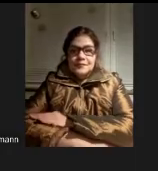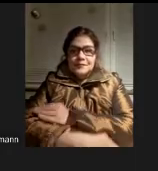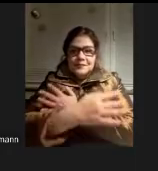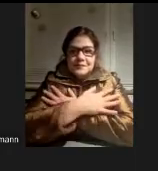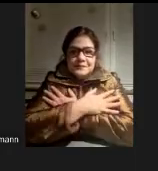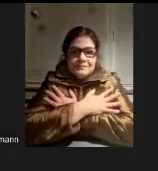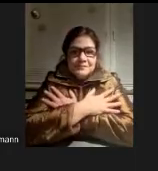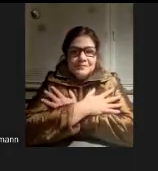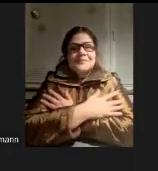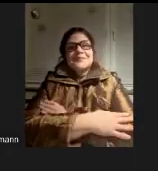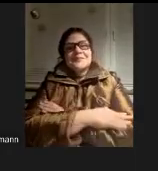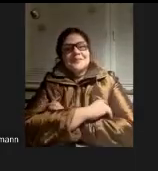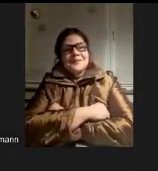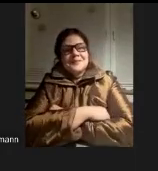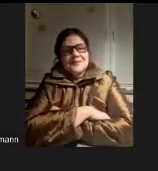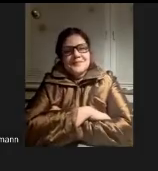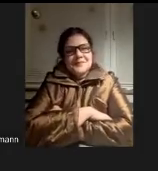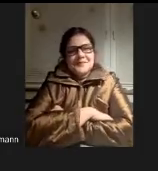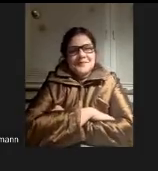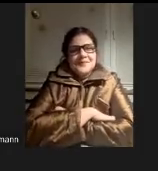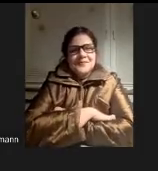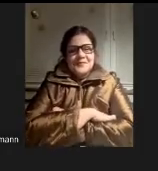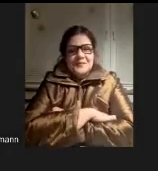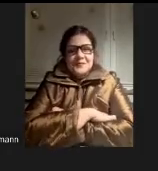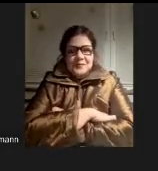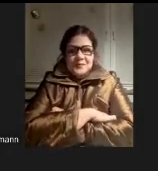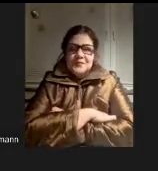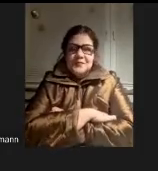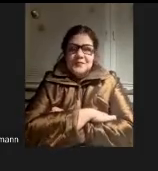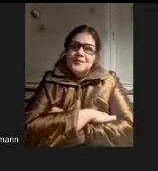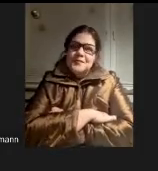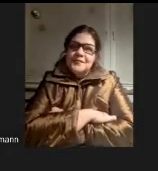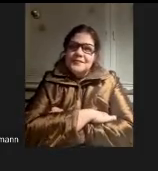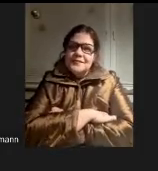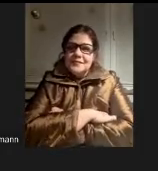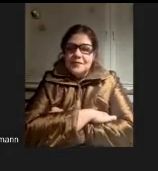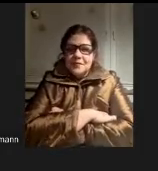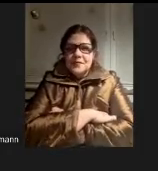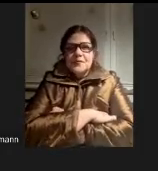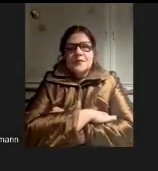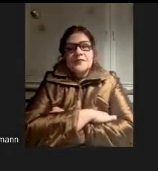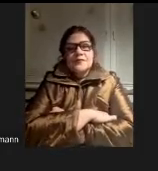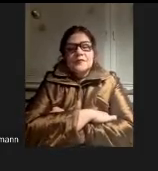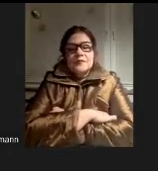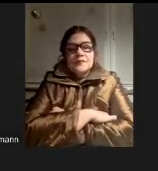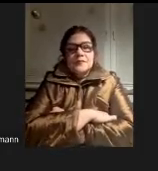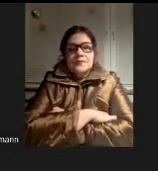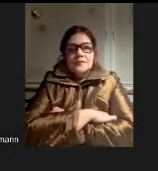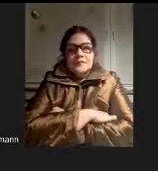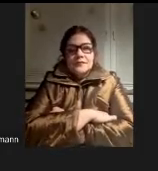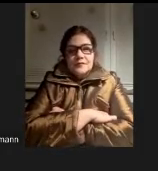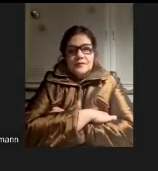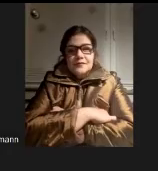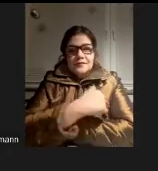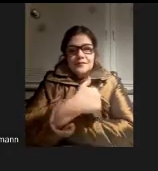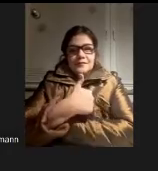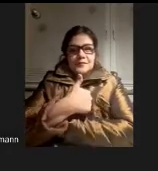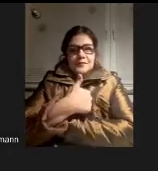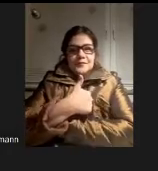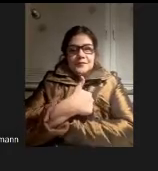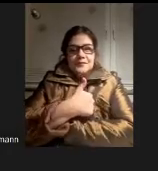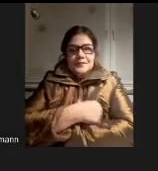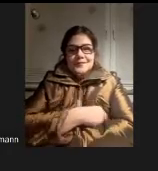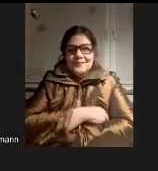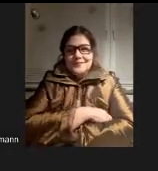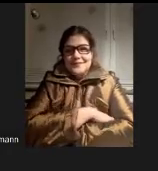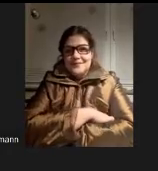coberta, né? Está eu aqui de camiseta e Flávia toda coberta. E eu vou chamar Flávia de Flavinha, tá, minha gente? Que é como eu chamo,